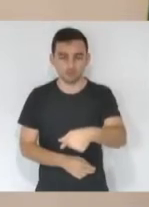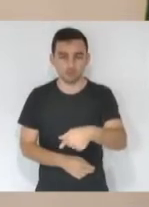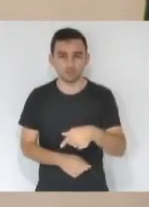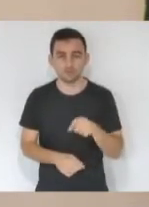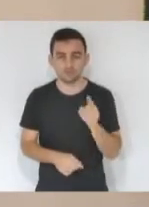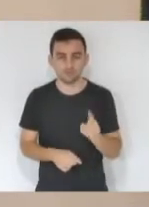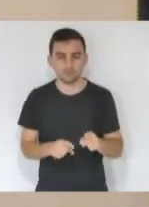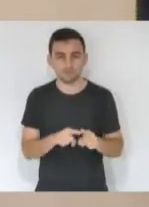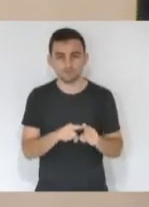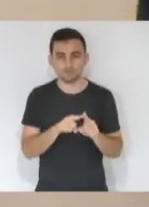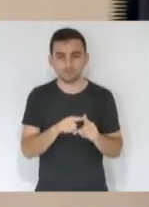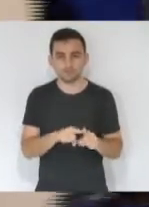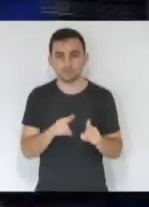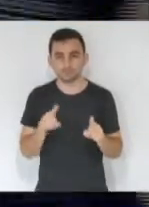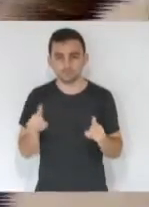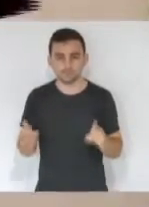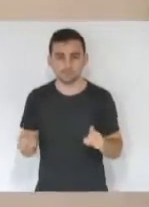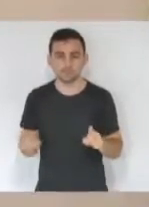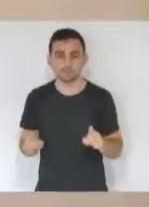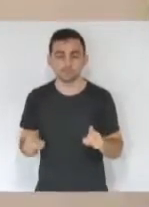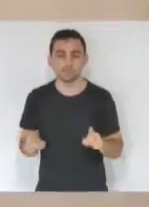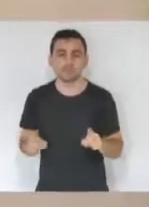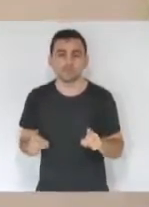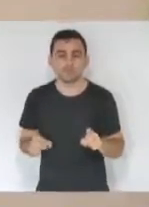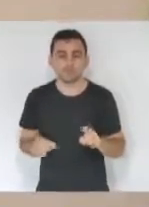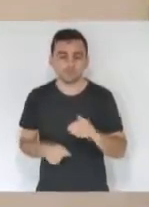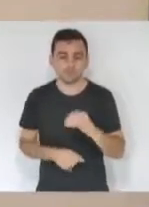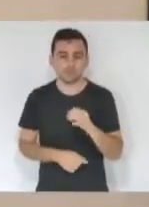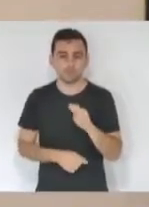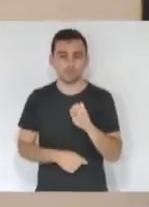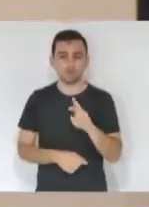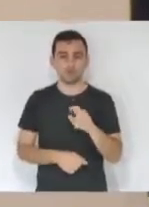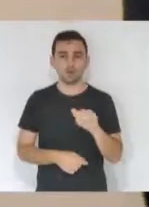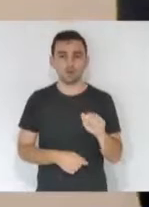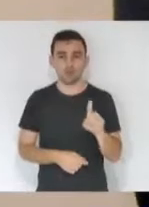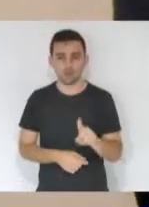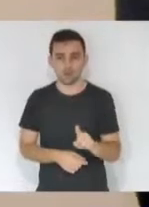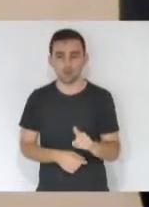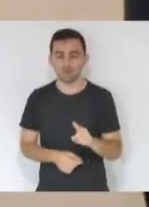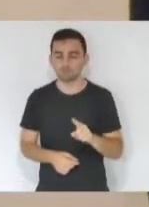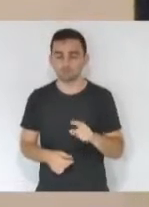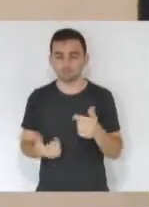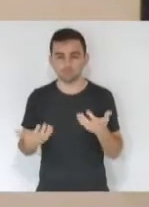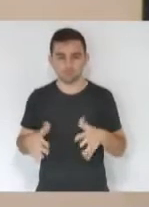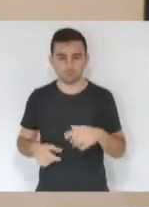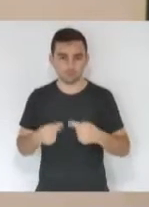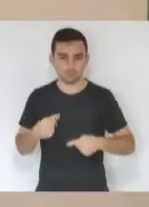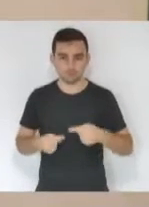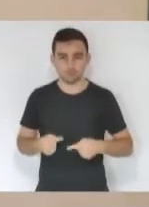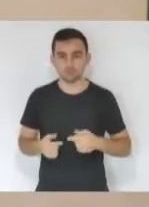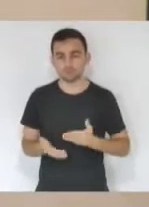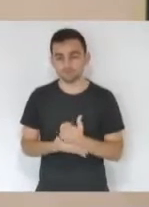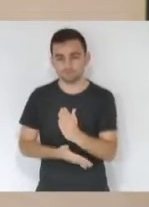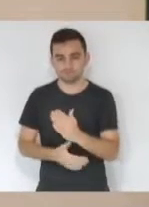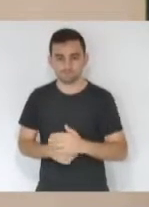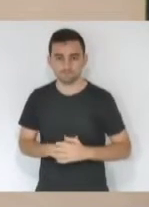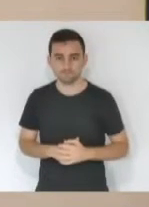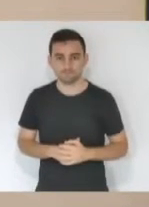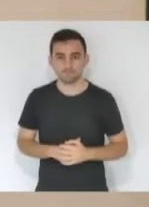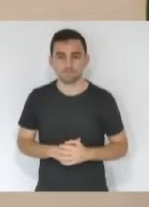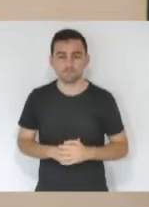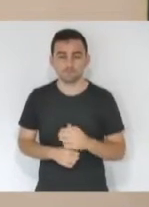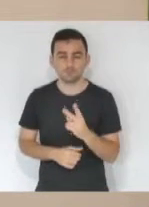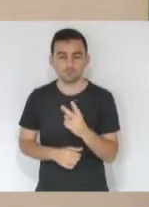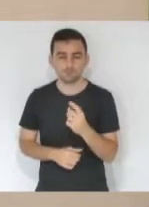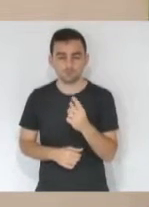entre outros municípios de um município de jaborá não havendo quem queira discutir em votação e aprovado o pedido informação de 212 deputados